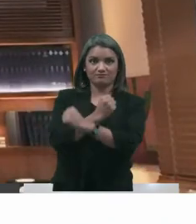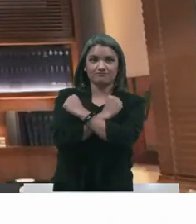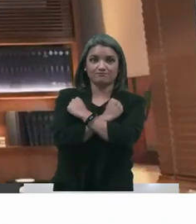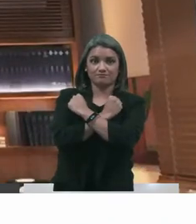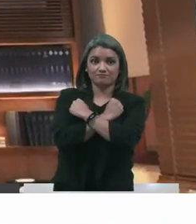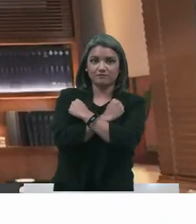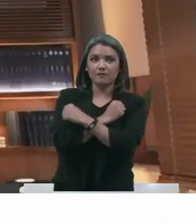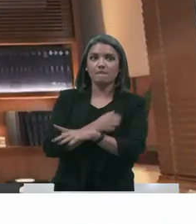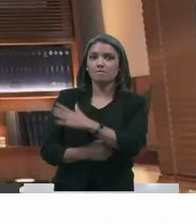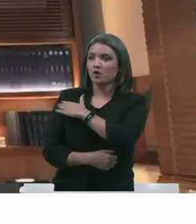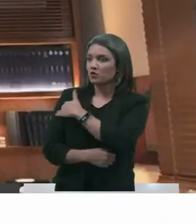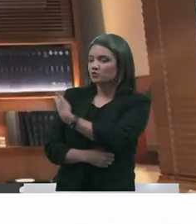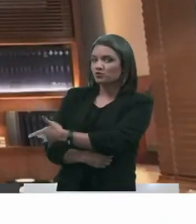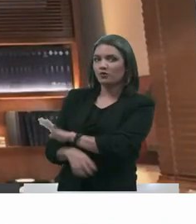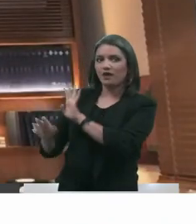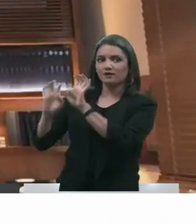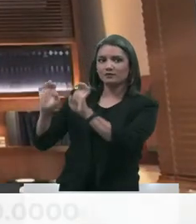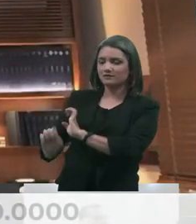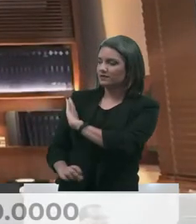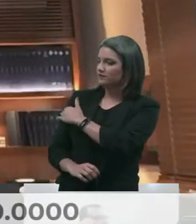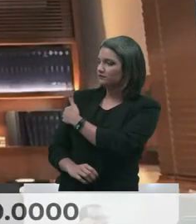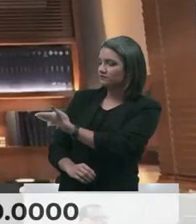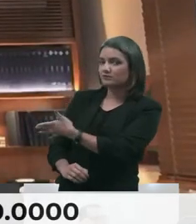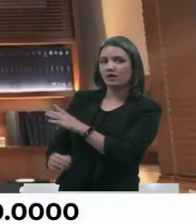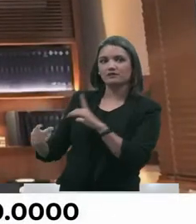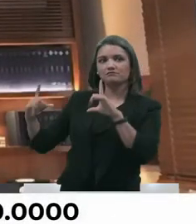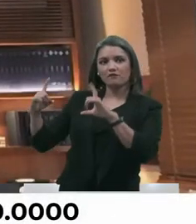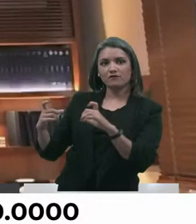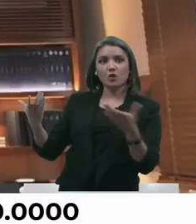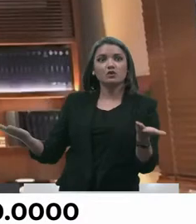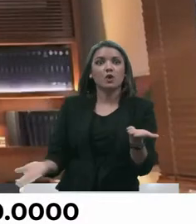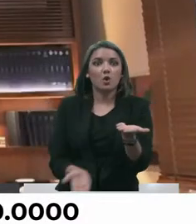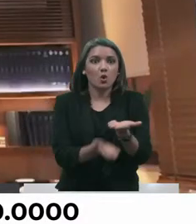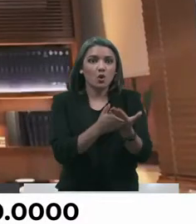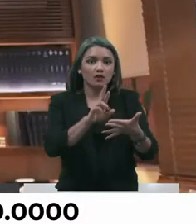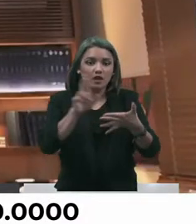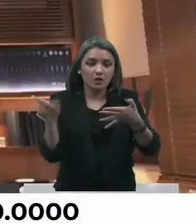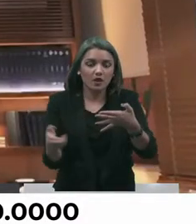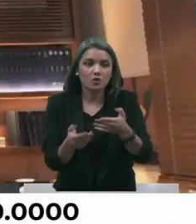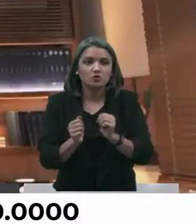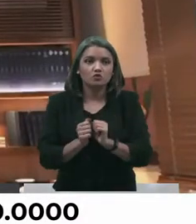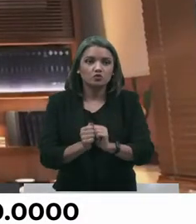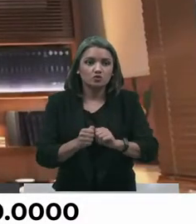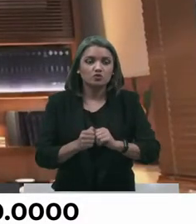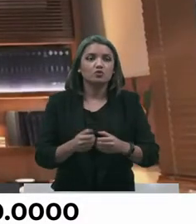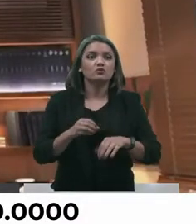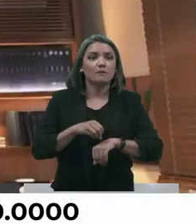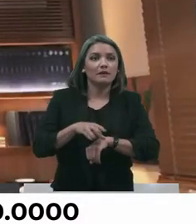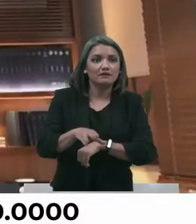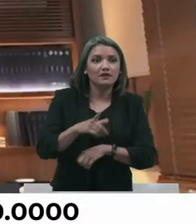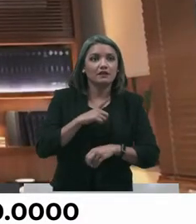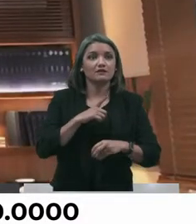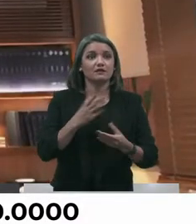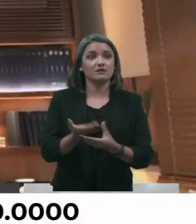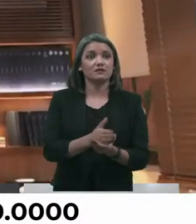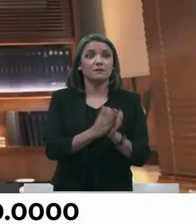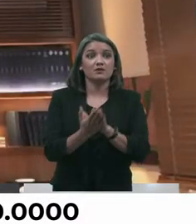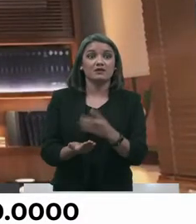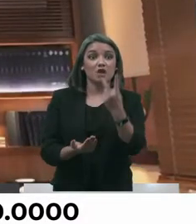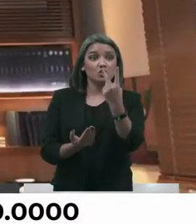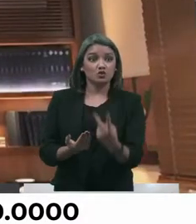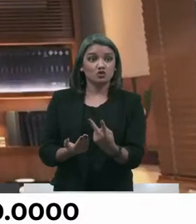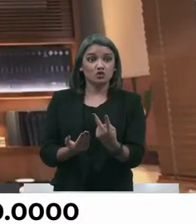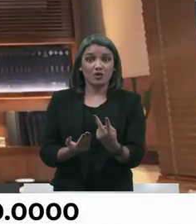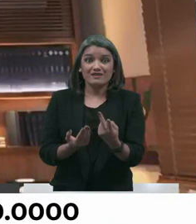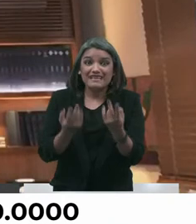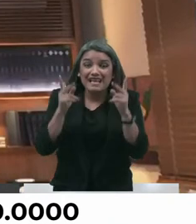dele. Absolutamente idêntica. Coloquei no recurso de revisão disciplinar e na petição que apresentei nesse processo, as duas estatuetas